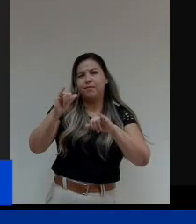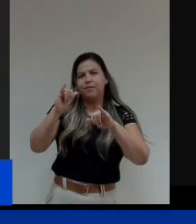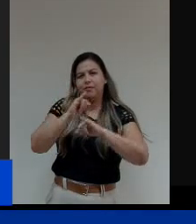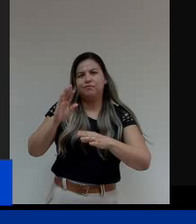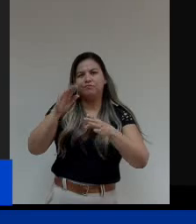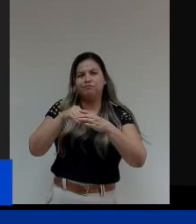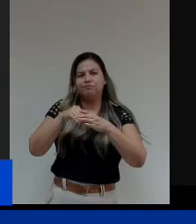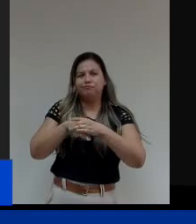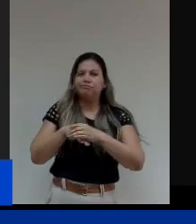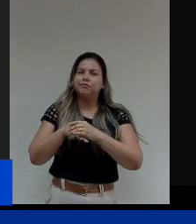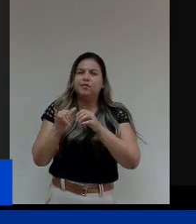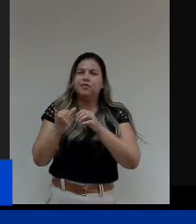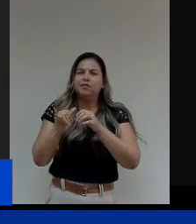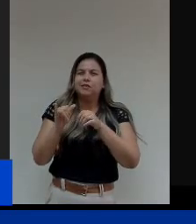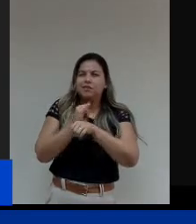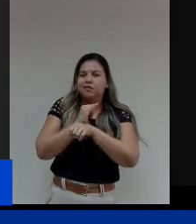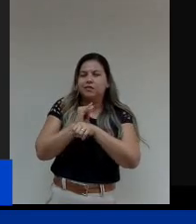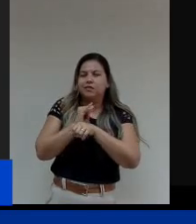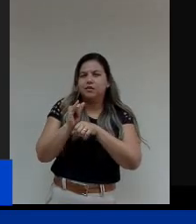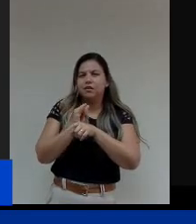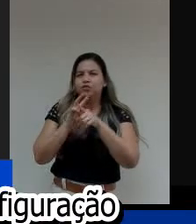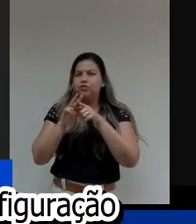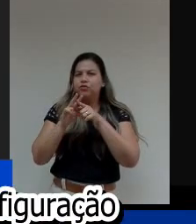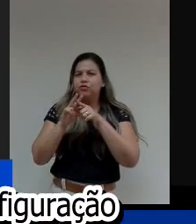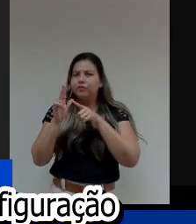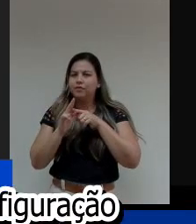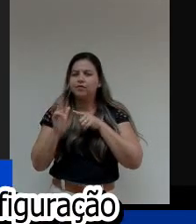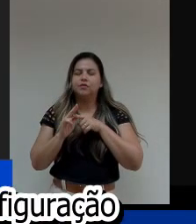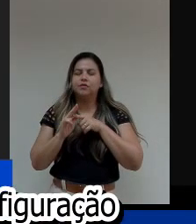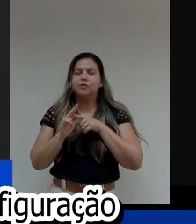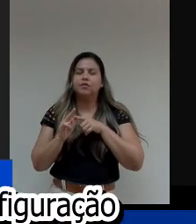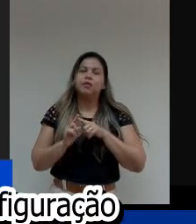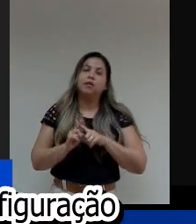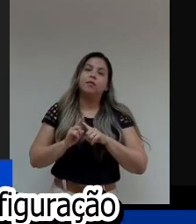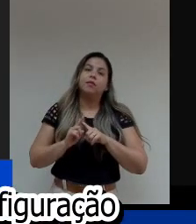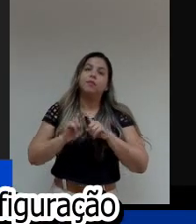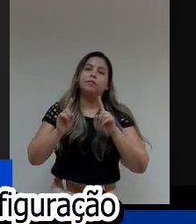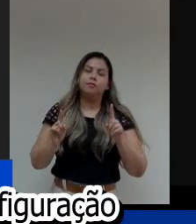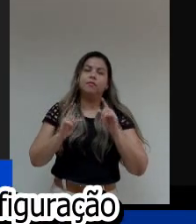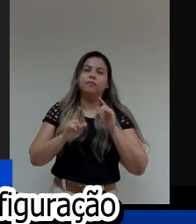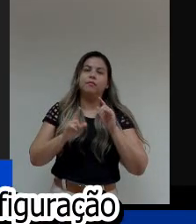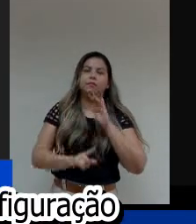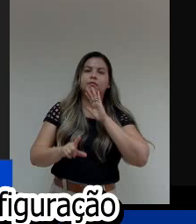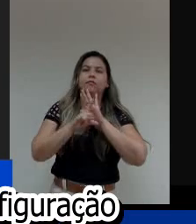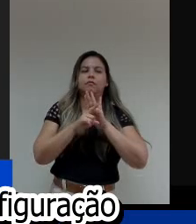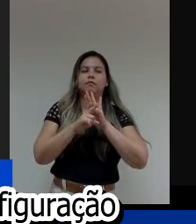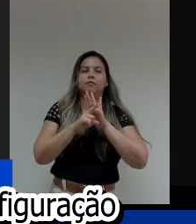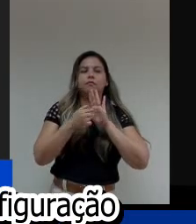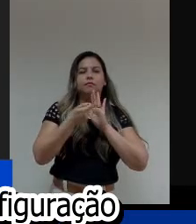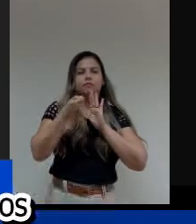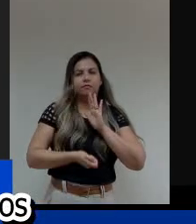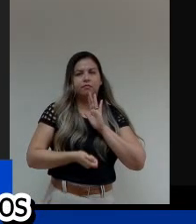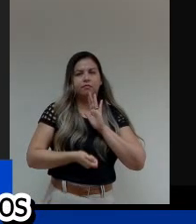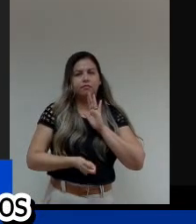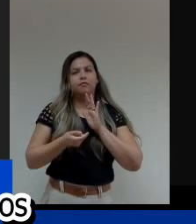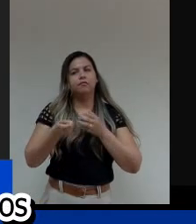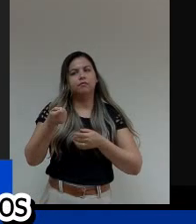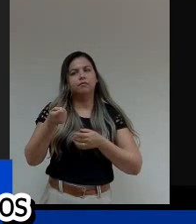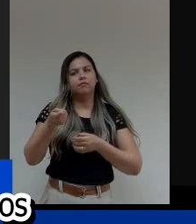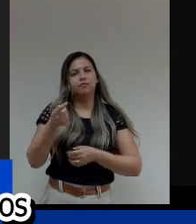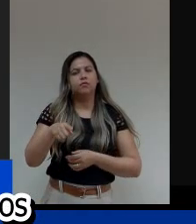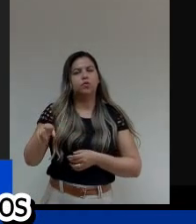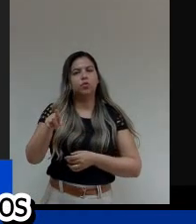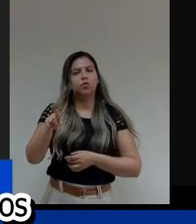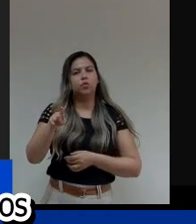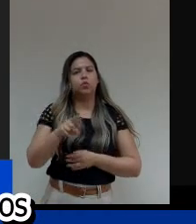seria vedado pela legislação eleitoral. Entretanto, a legislação aplicável exige, para a configuração da conduta